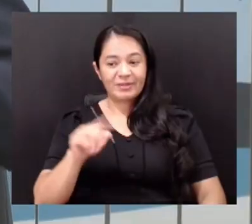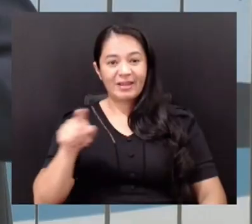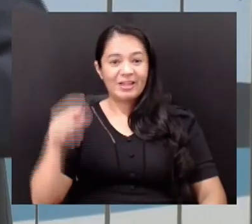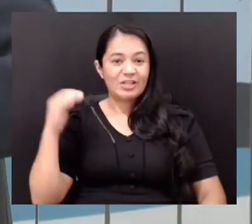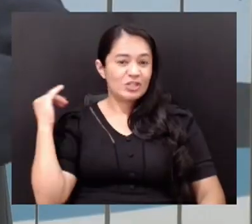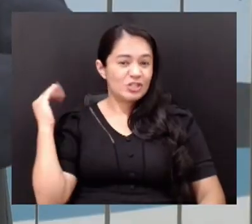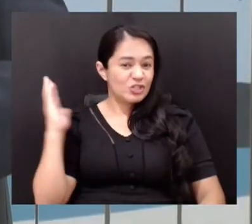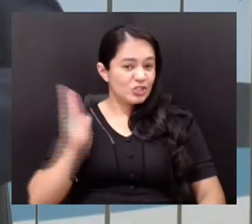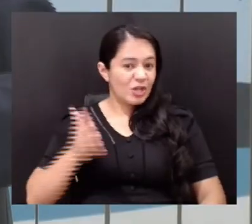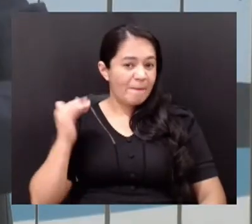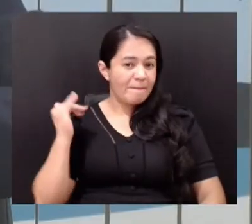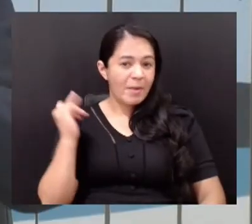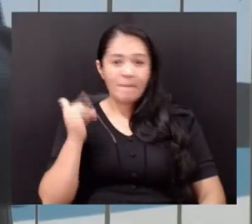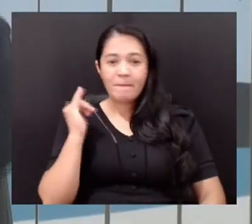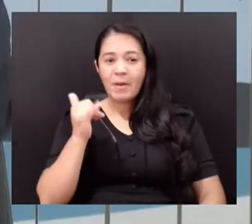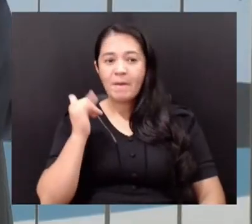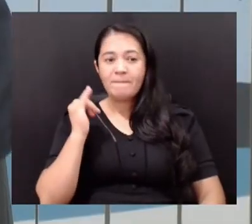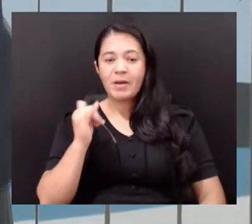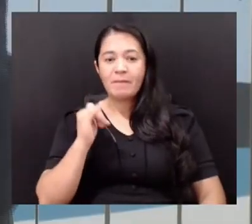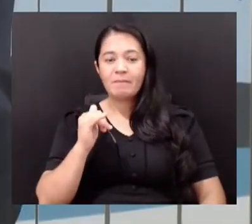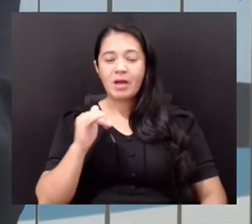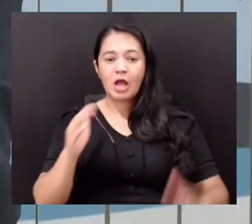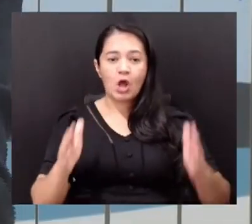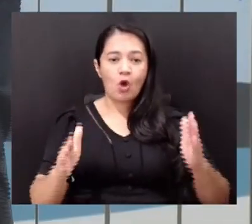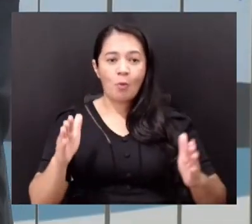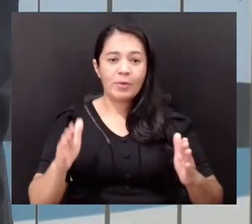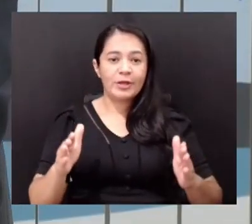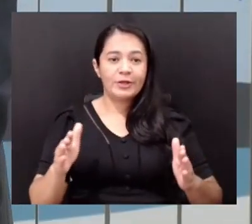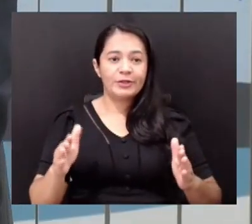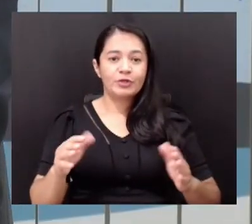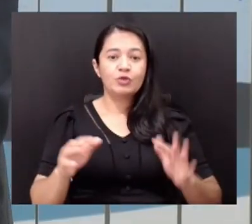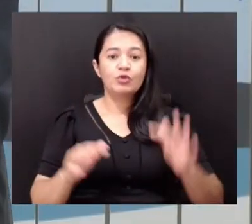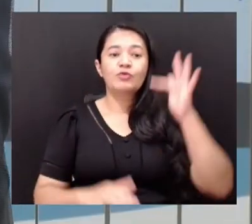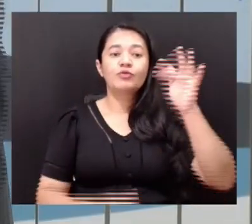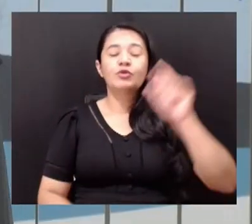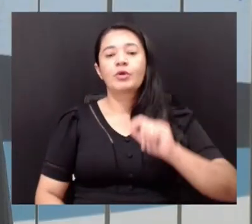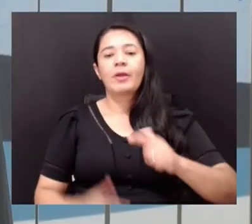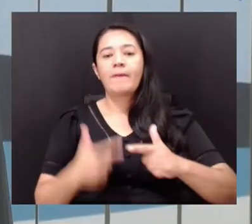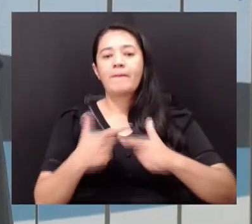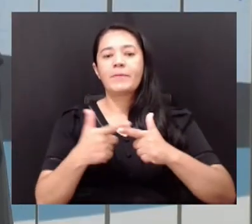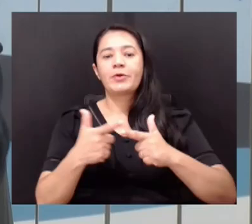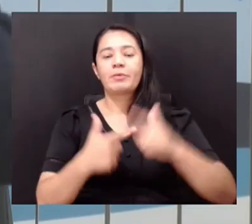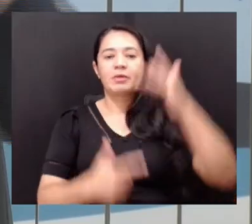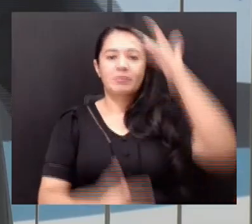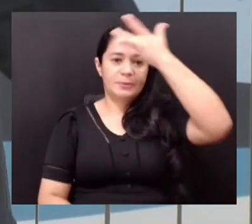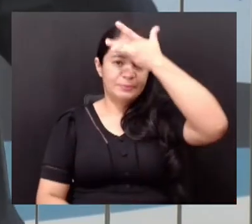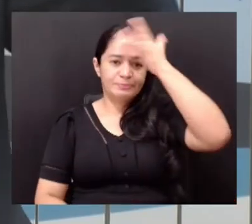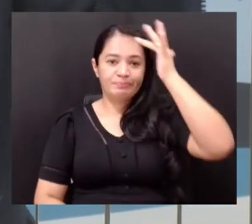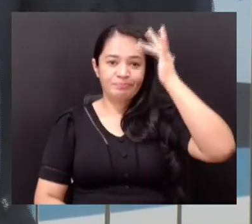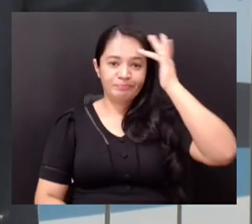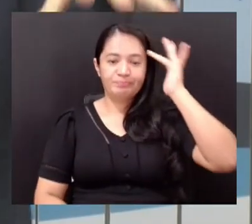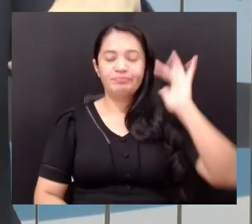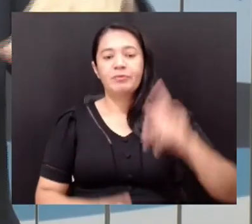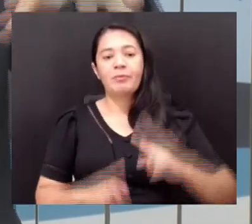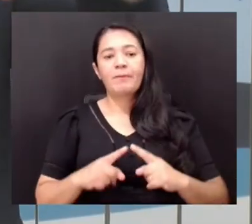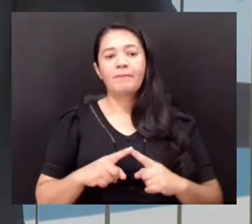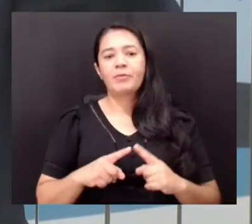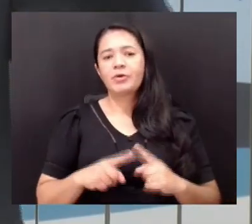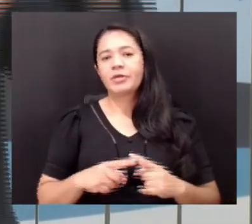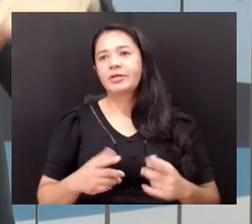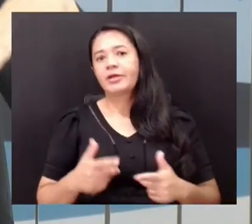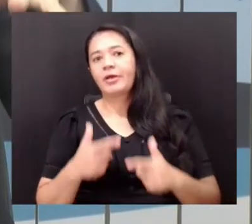próxima onda que a gente teria seriam os problemas de saúde mental. Por quê? Porque um problema